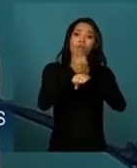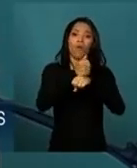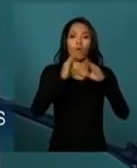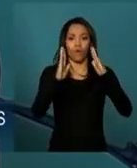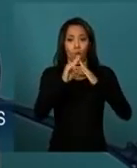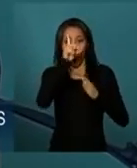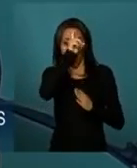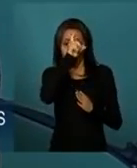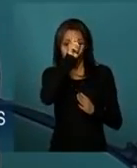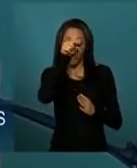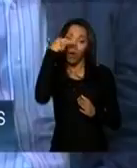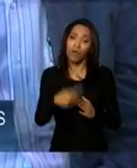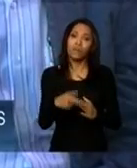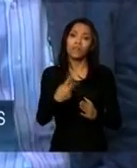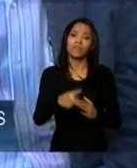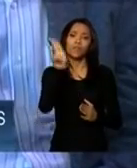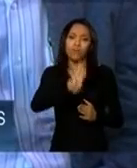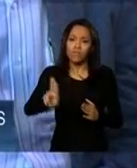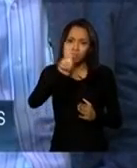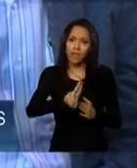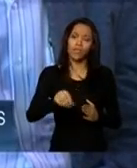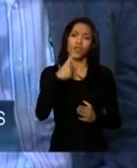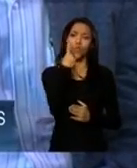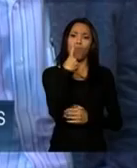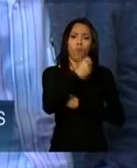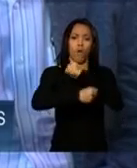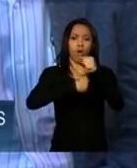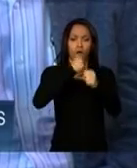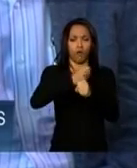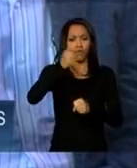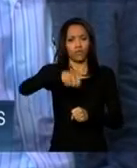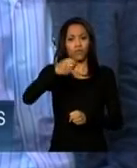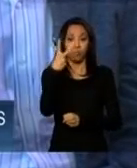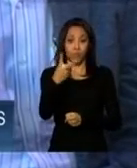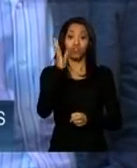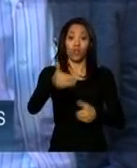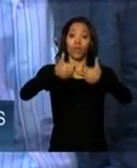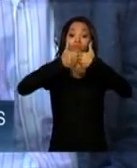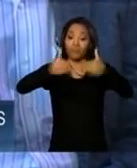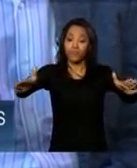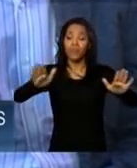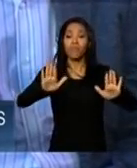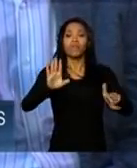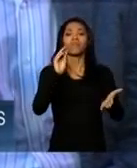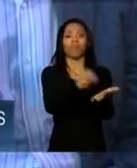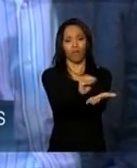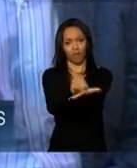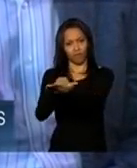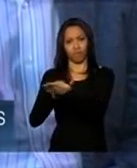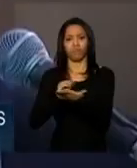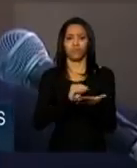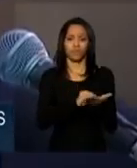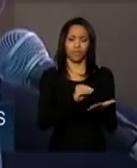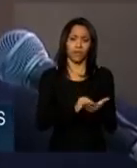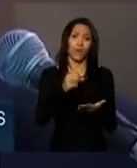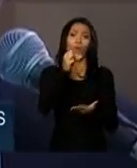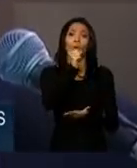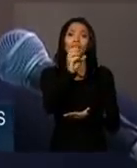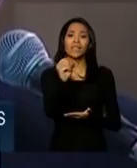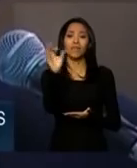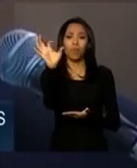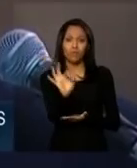Universitário de Teresina, que há um ano e dois meses está inaugurado, mas não está em plena ocupação, com quase 80%